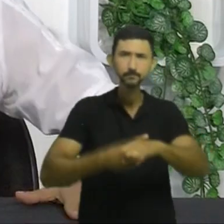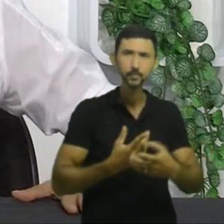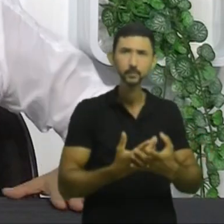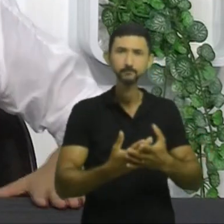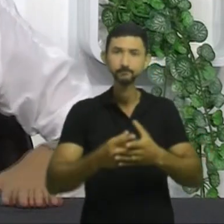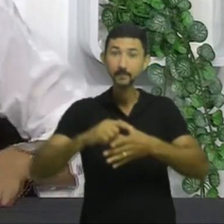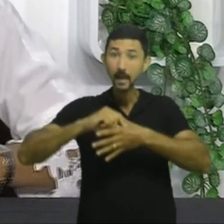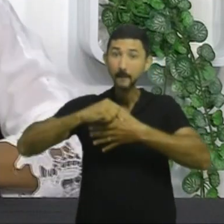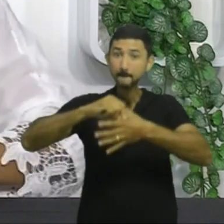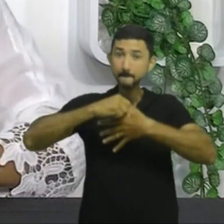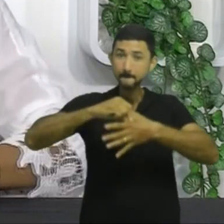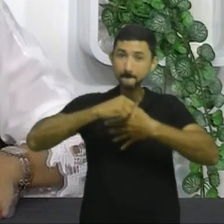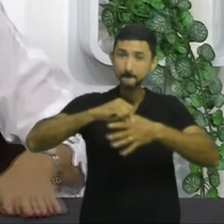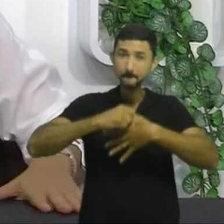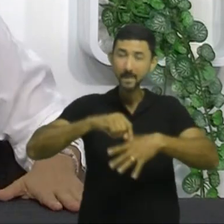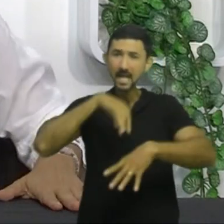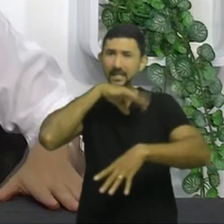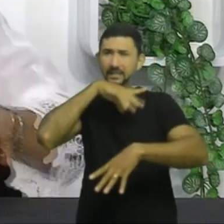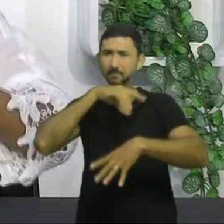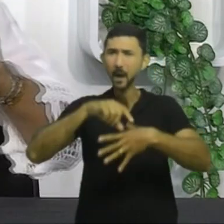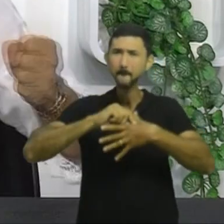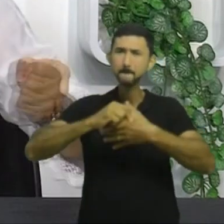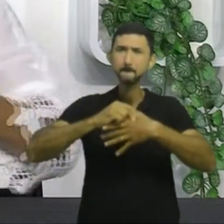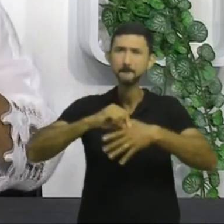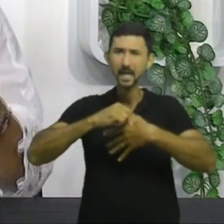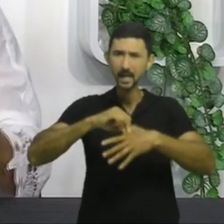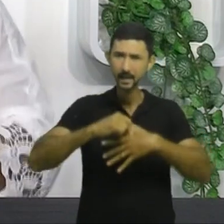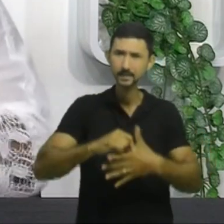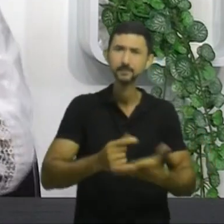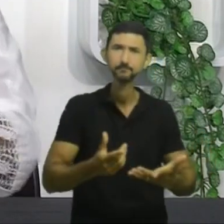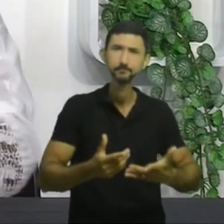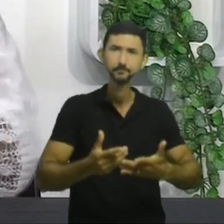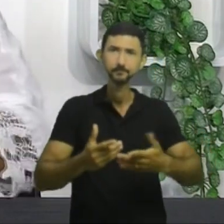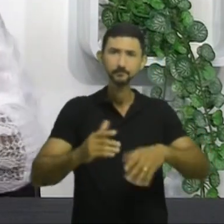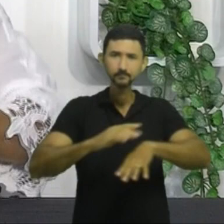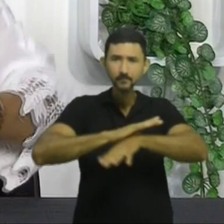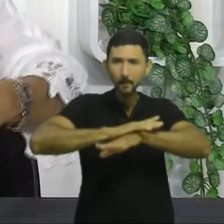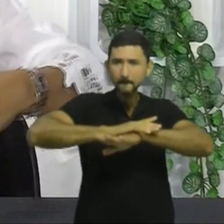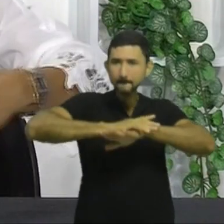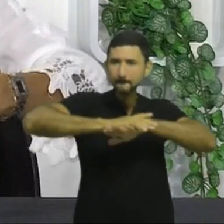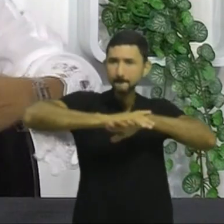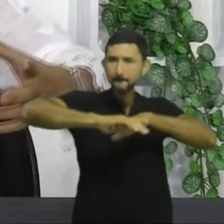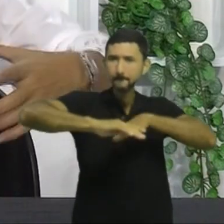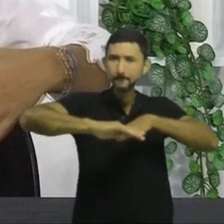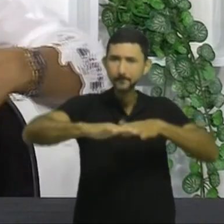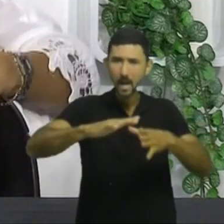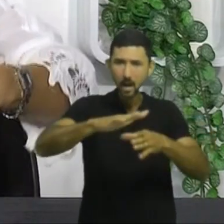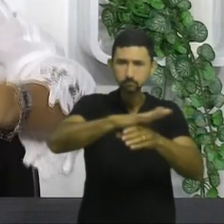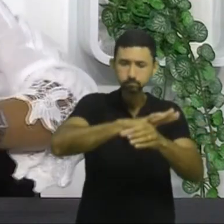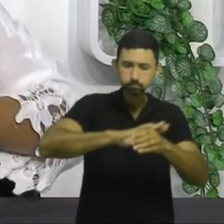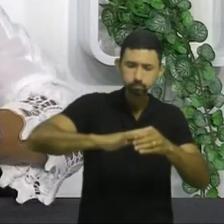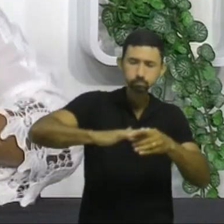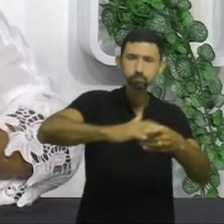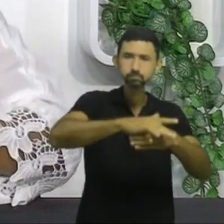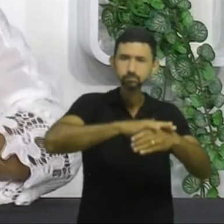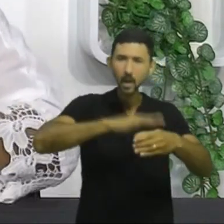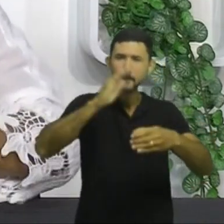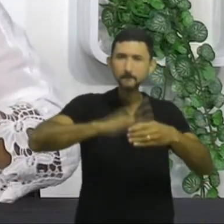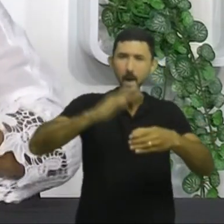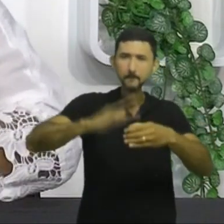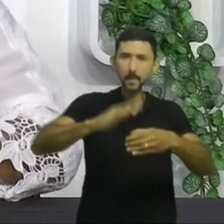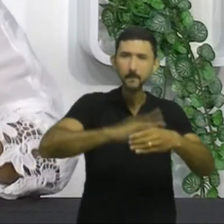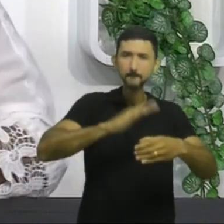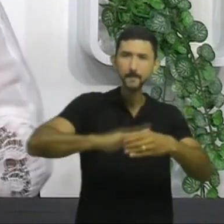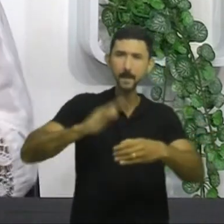pegando as peles secas de animais mortos, né? Lógico, e colocando no orifício e produzindo sons,